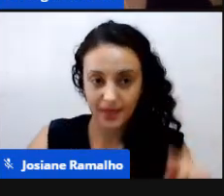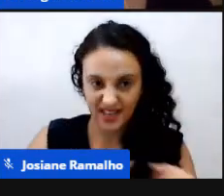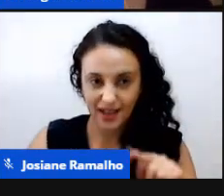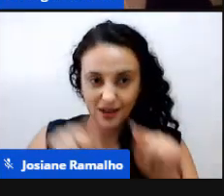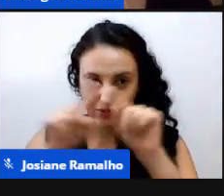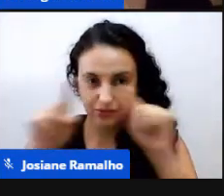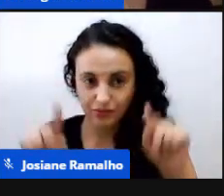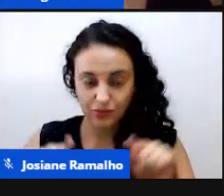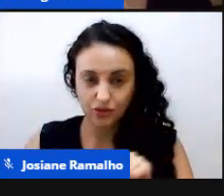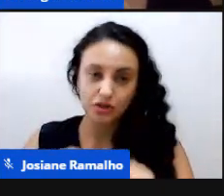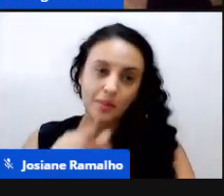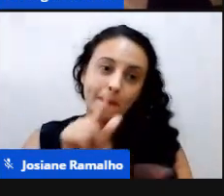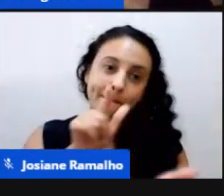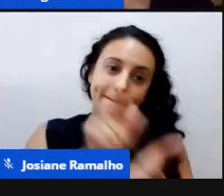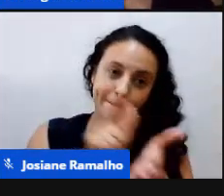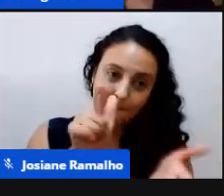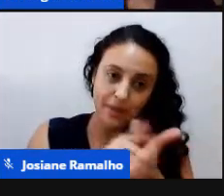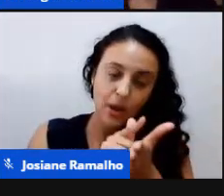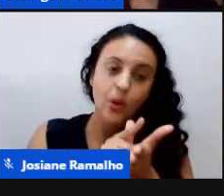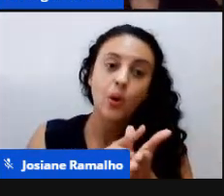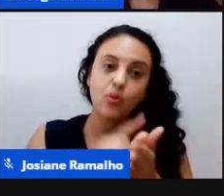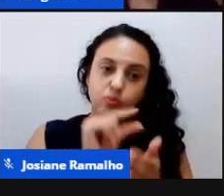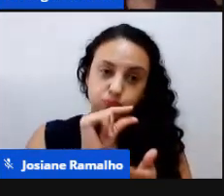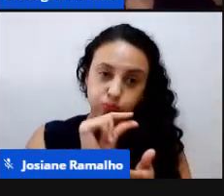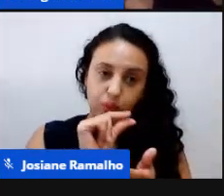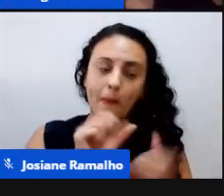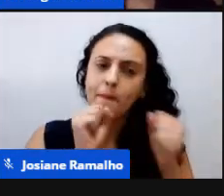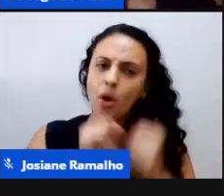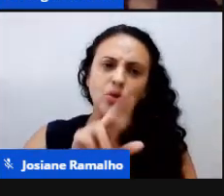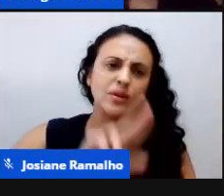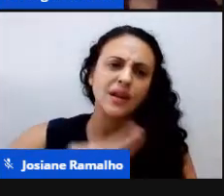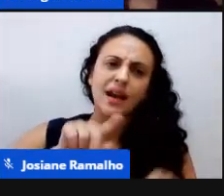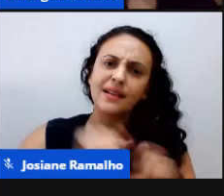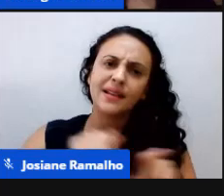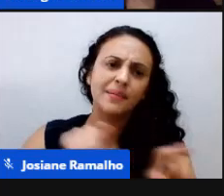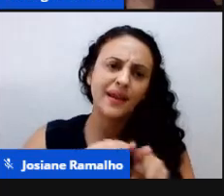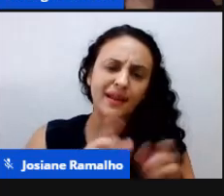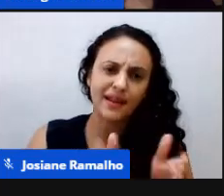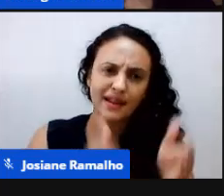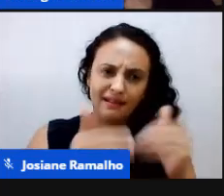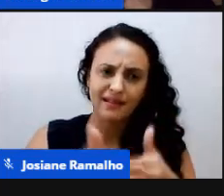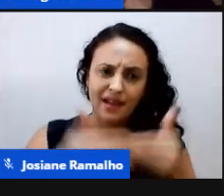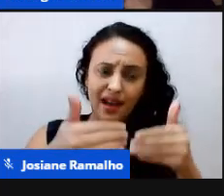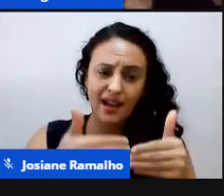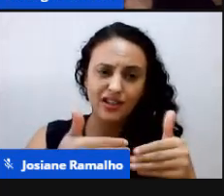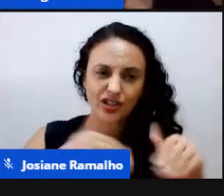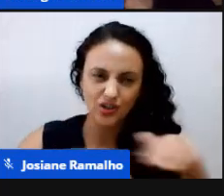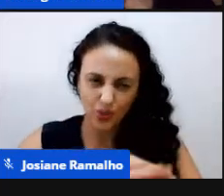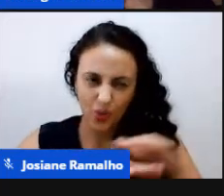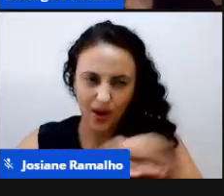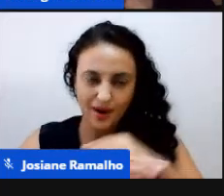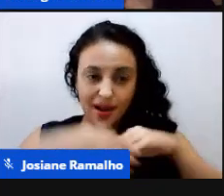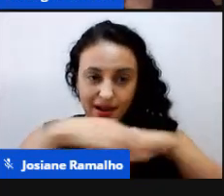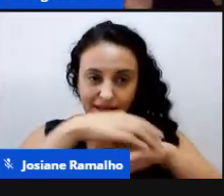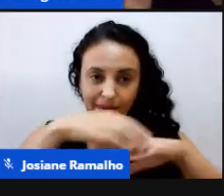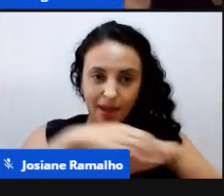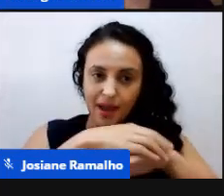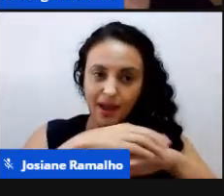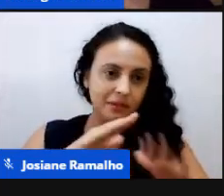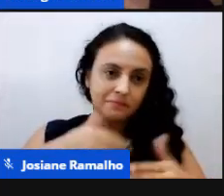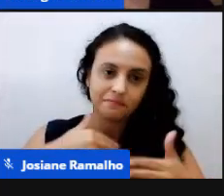de sapato, papel sulfite, jornal, beleza? Essa atividade se chama passe e